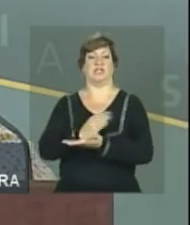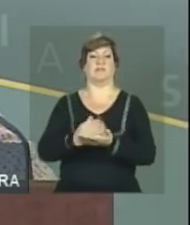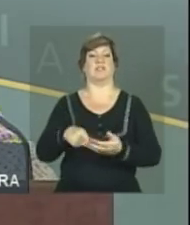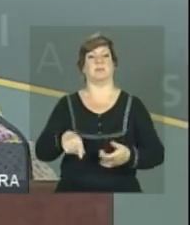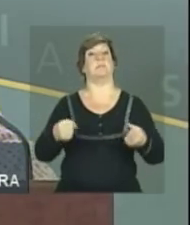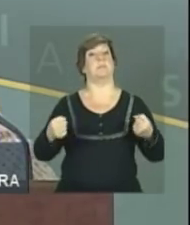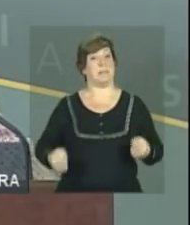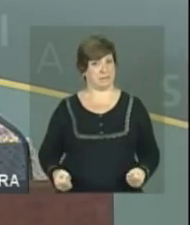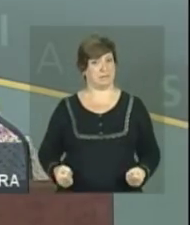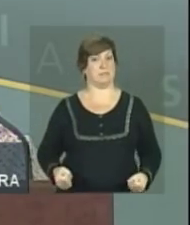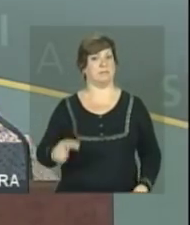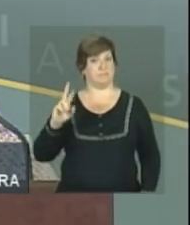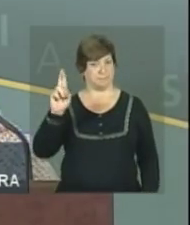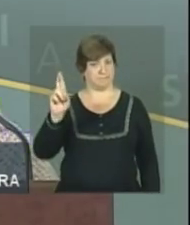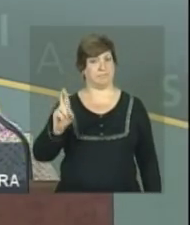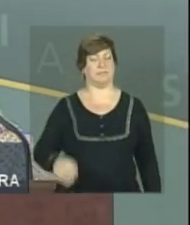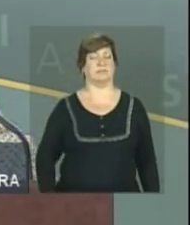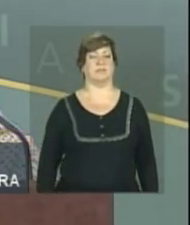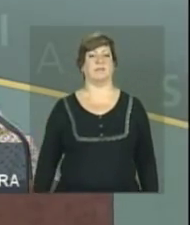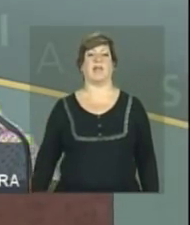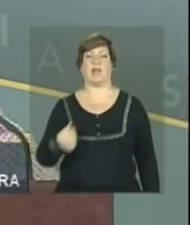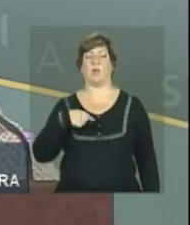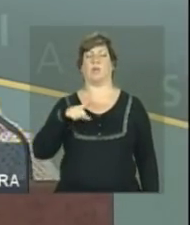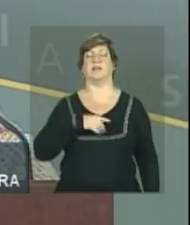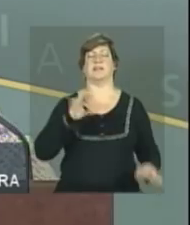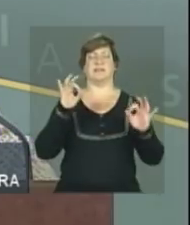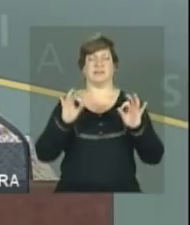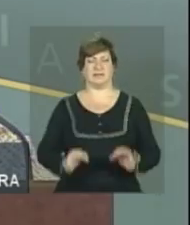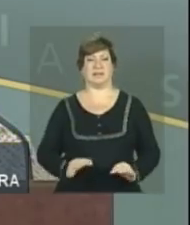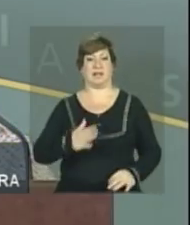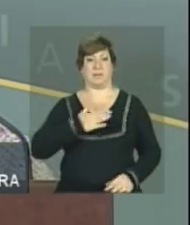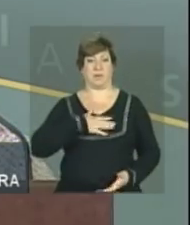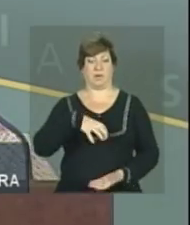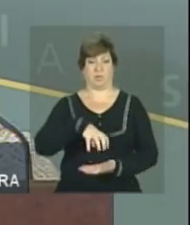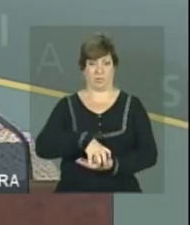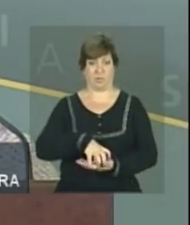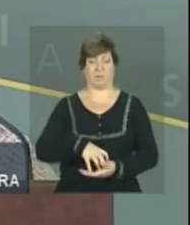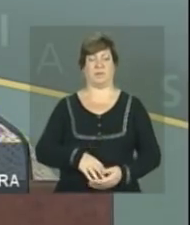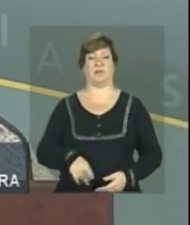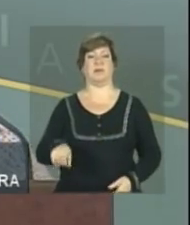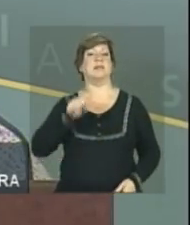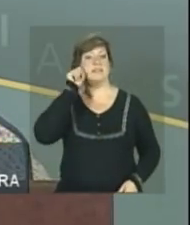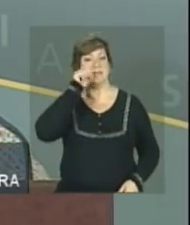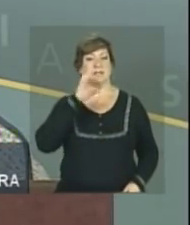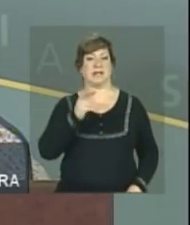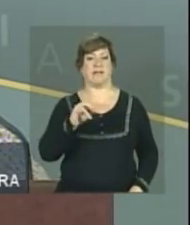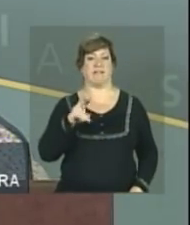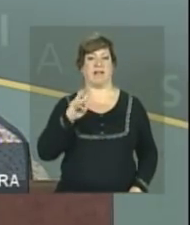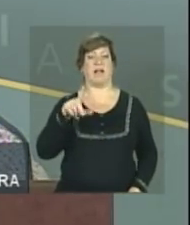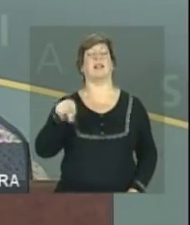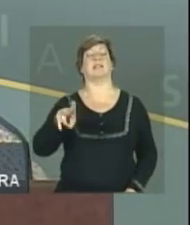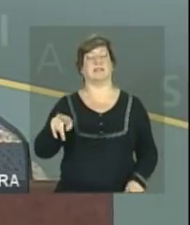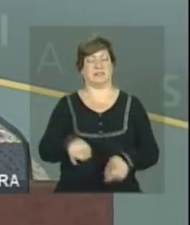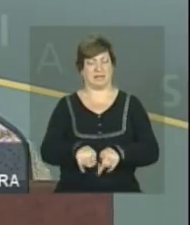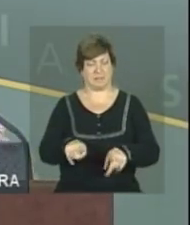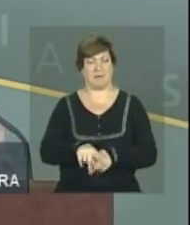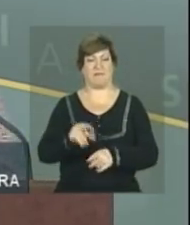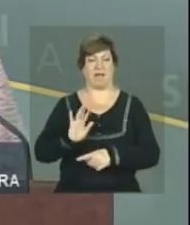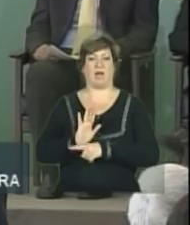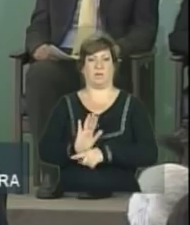fardo. E eu tenho certeza que, na minha equipe, o senador Crivella também fará a